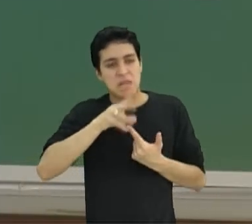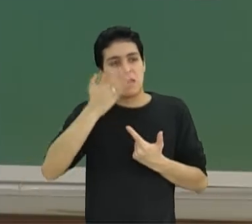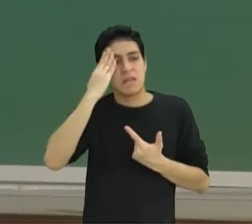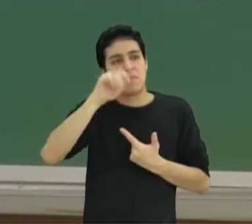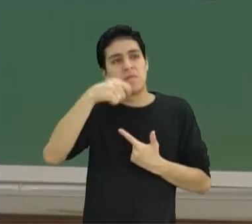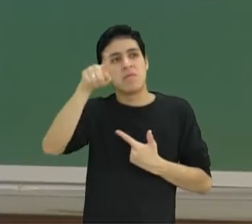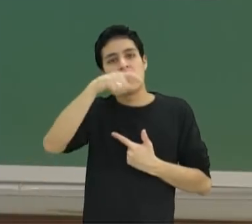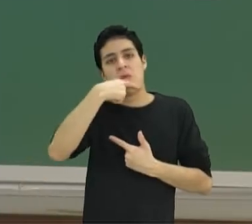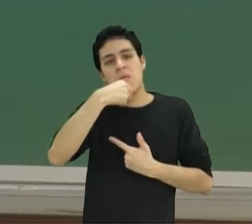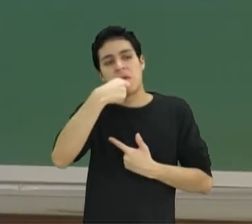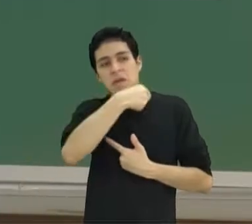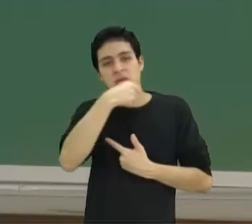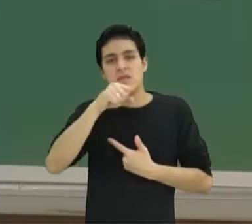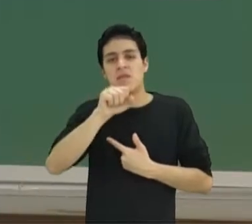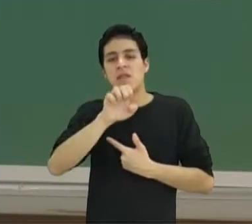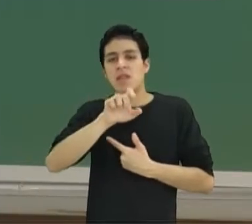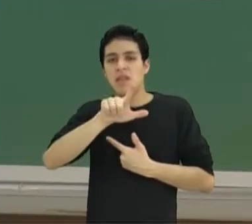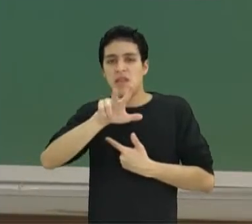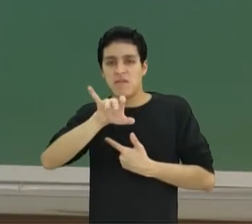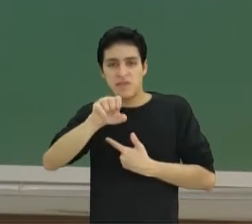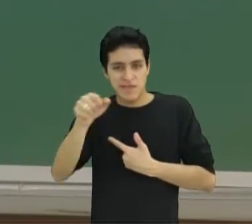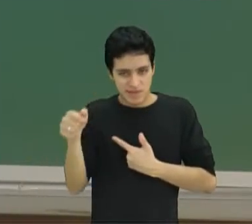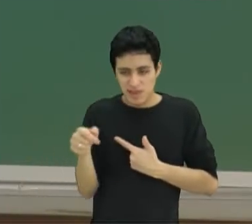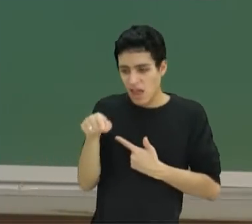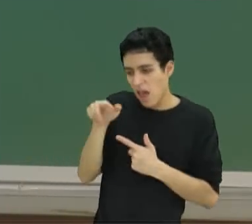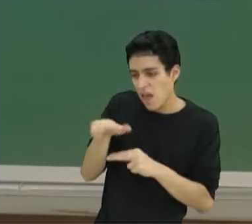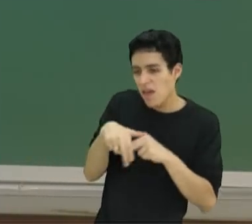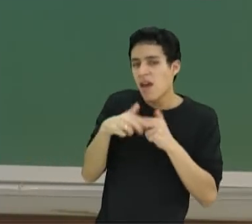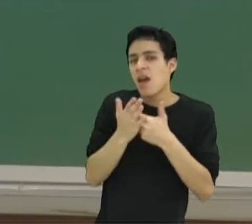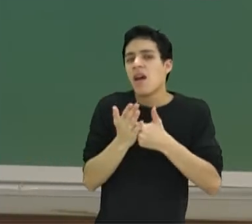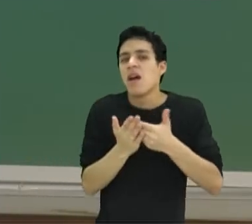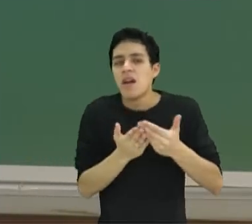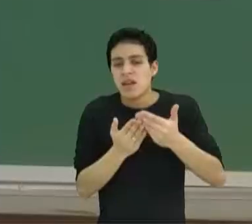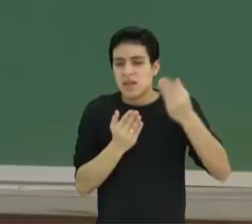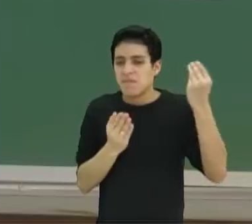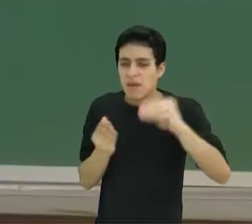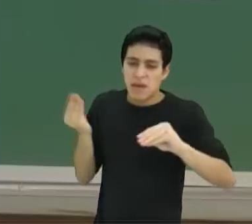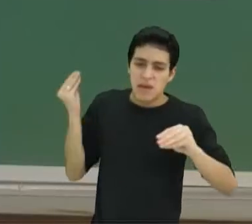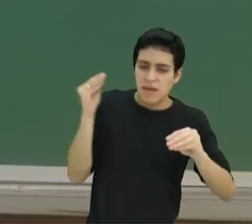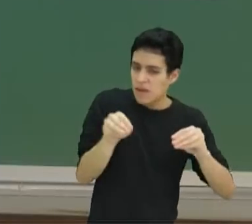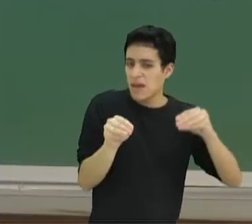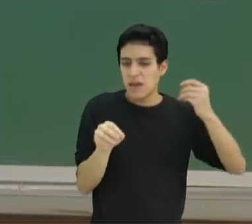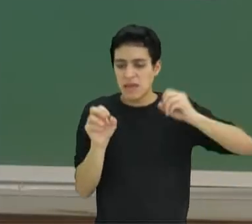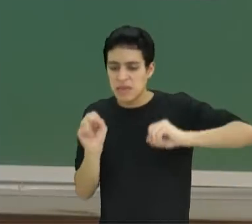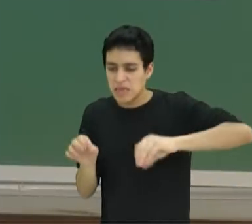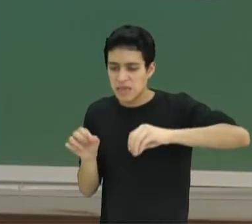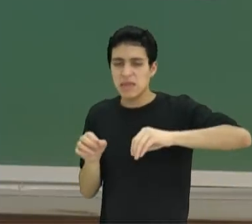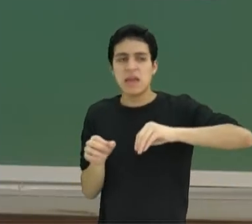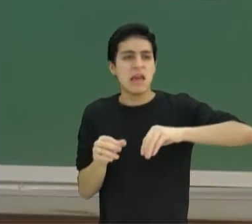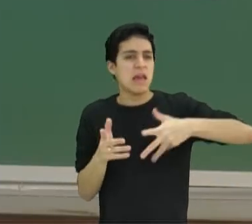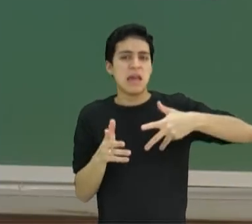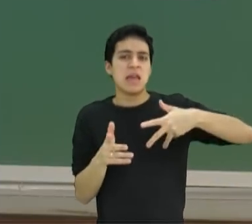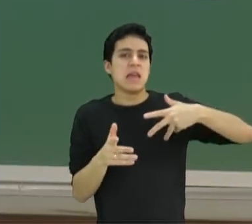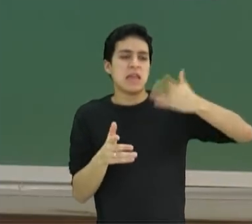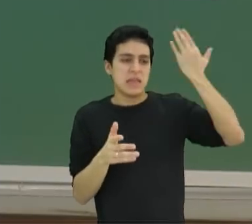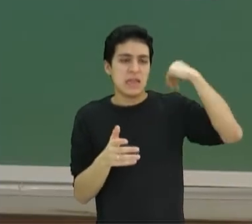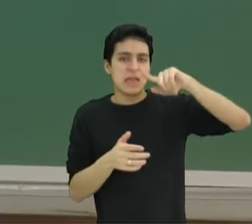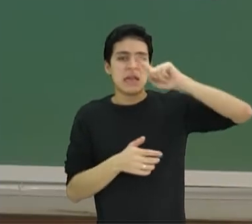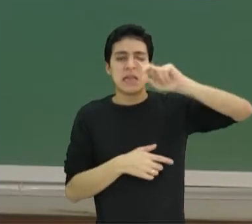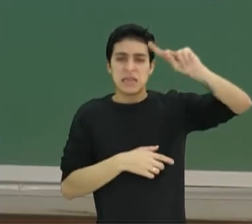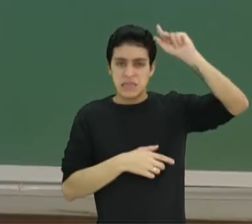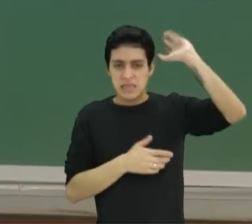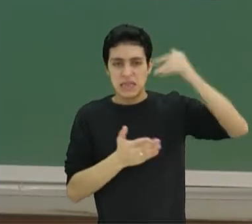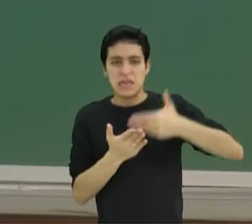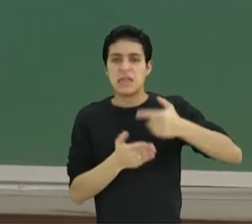Elvis, e a partir daí eles começaram a abordar várias personalidades, desde Aristóteles, da antiga Grécia, até